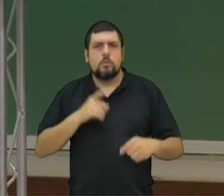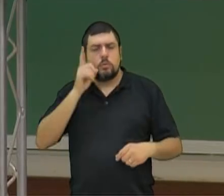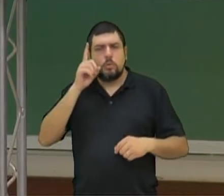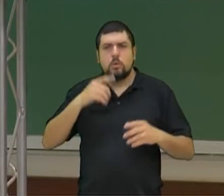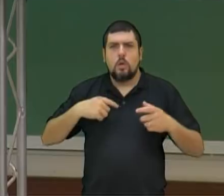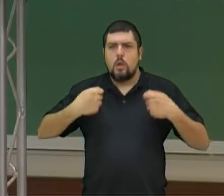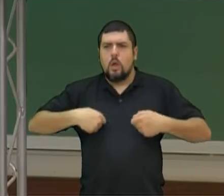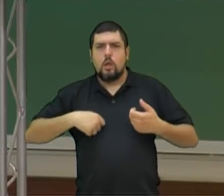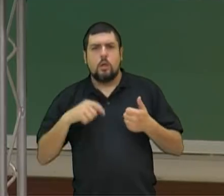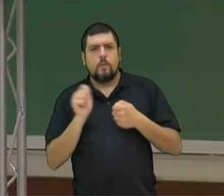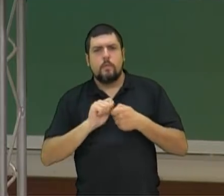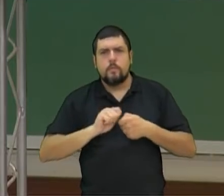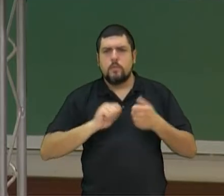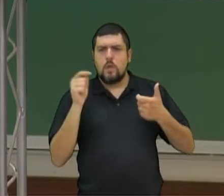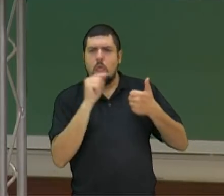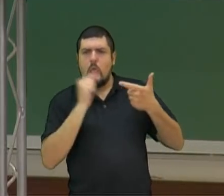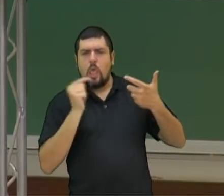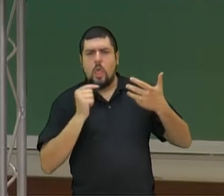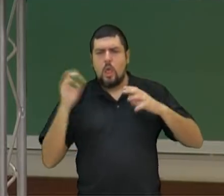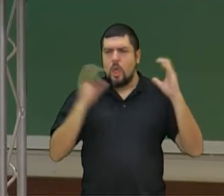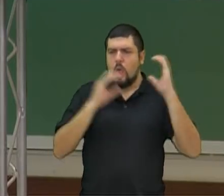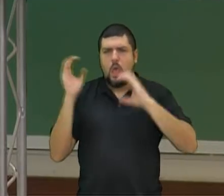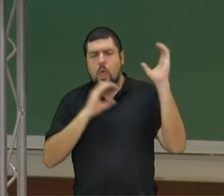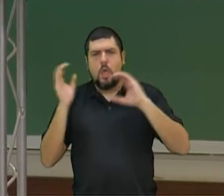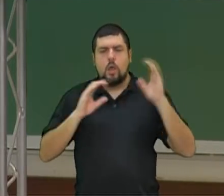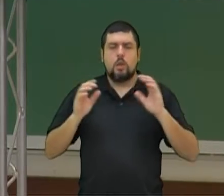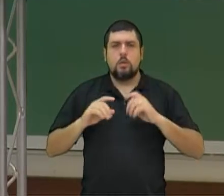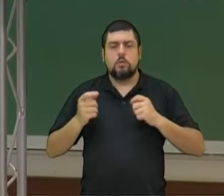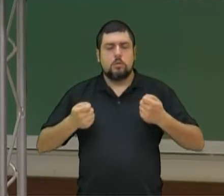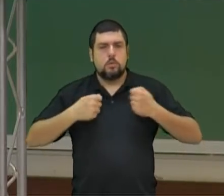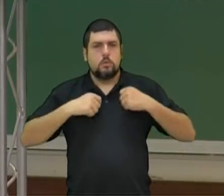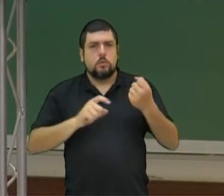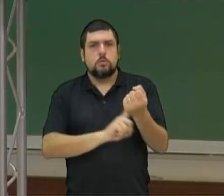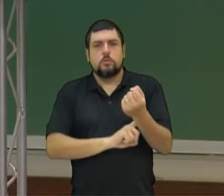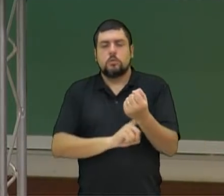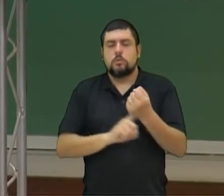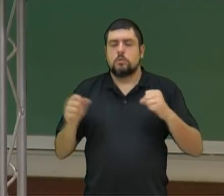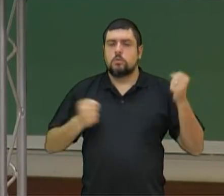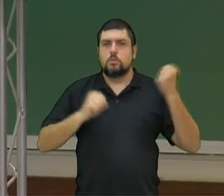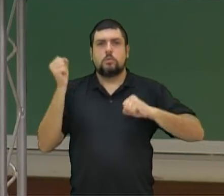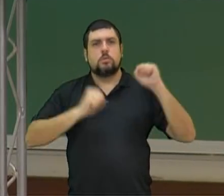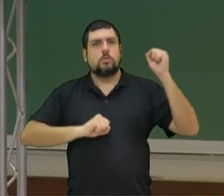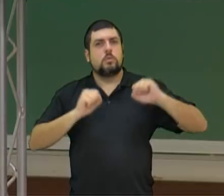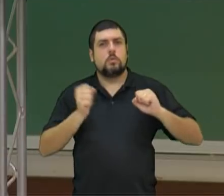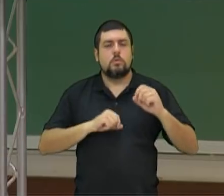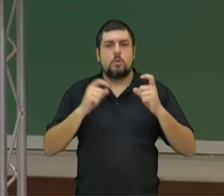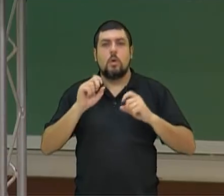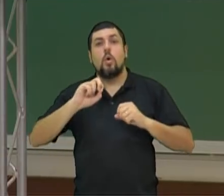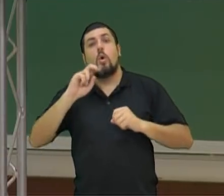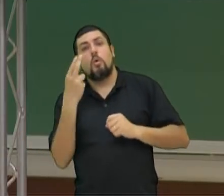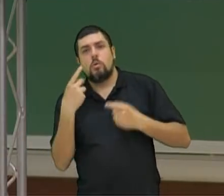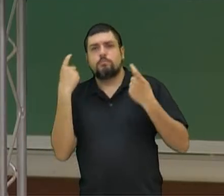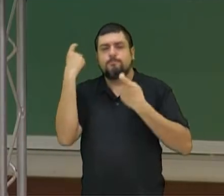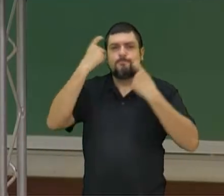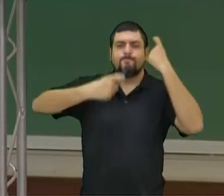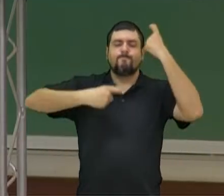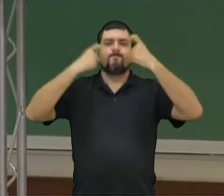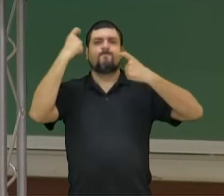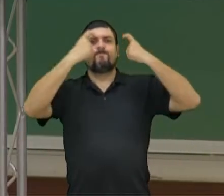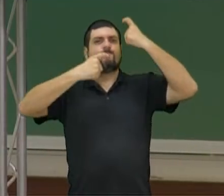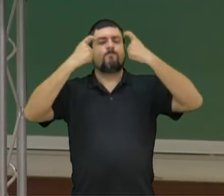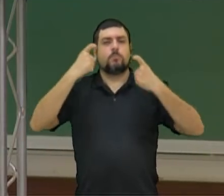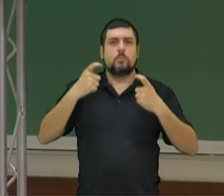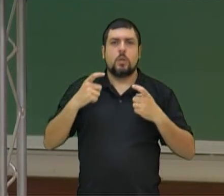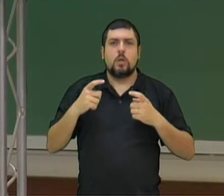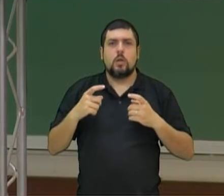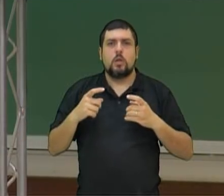dia cheio de agitações. E às vezes a gente fica nervoso, estressado, preocupado e, dependendo